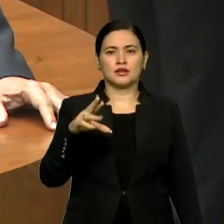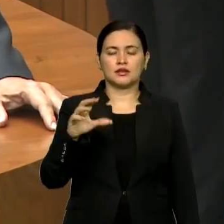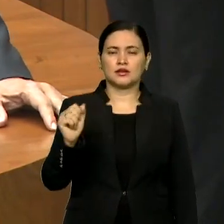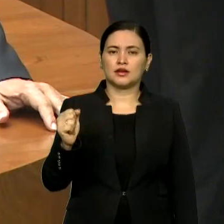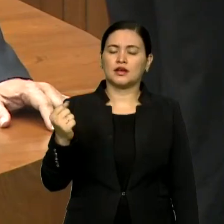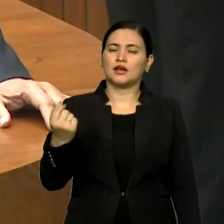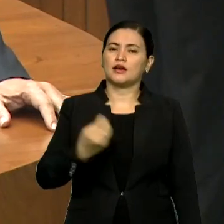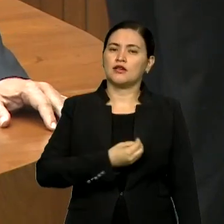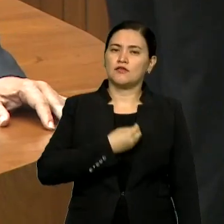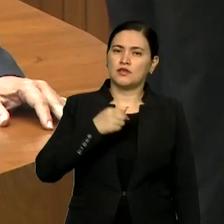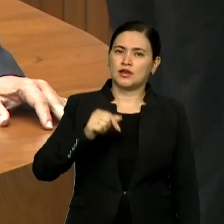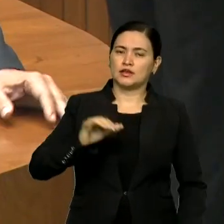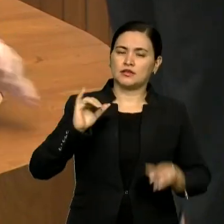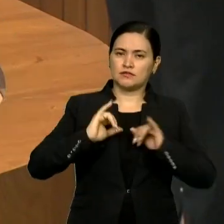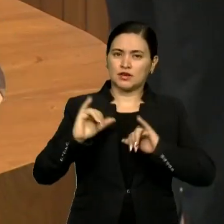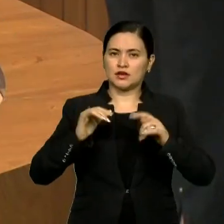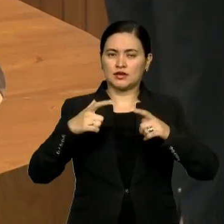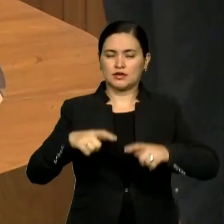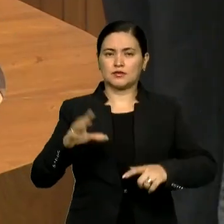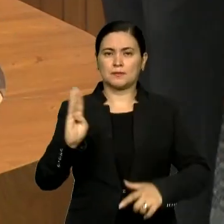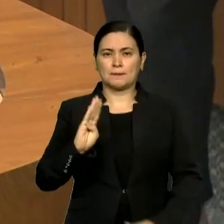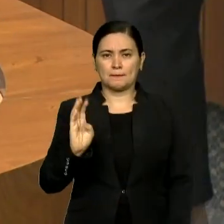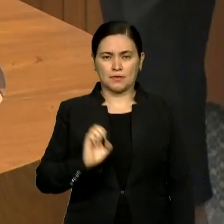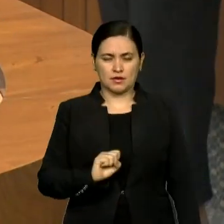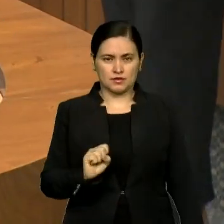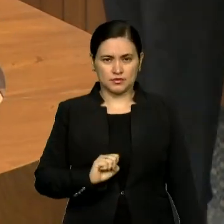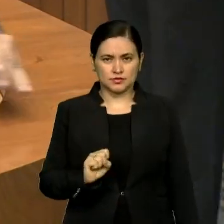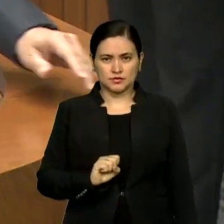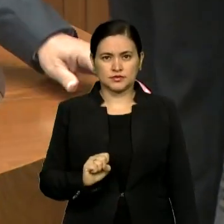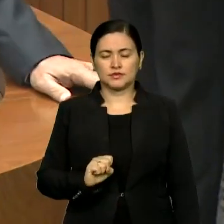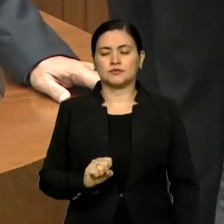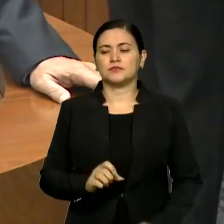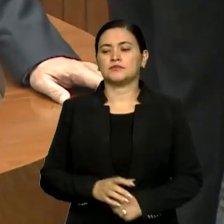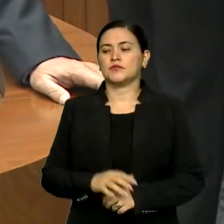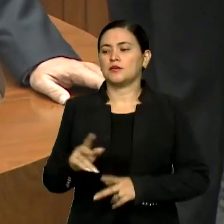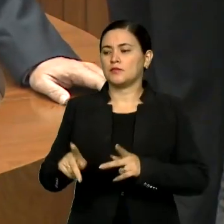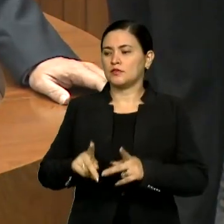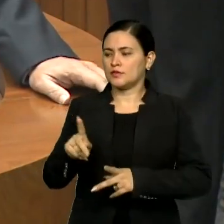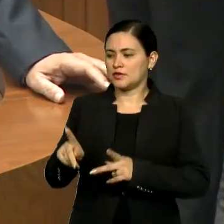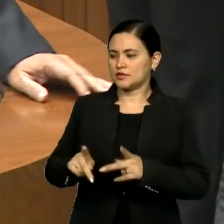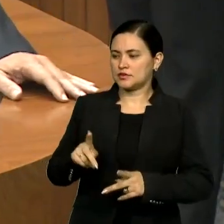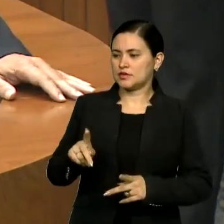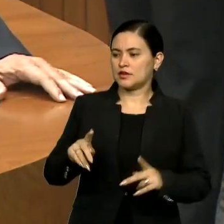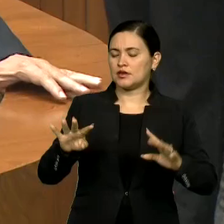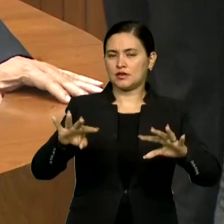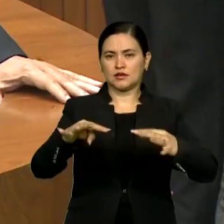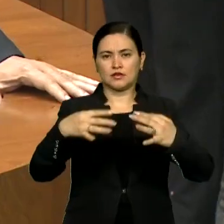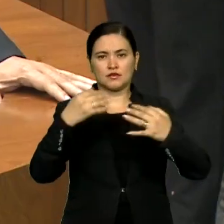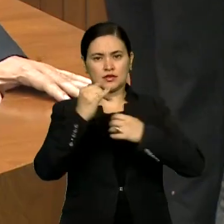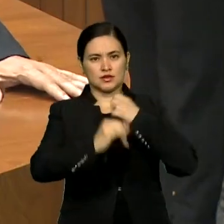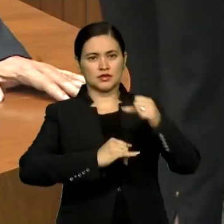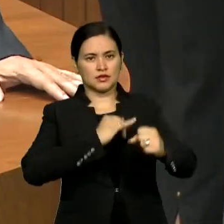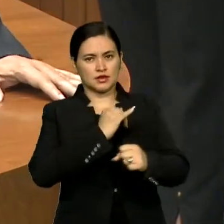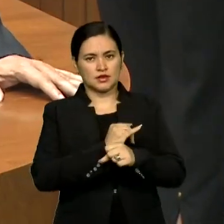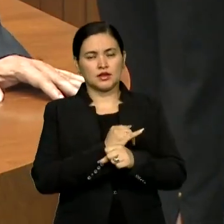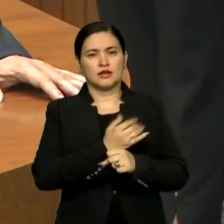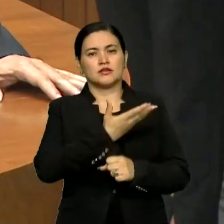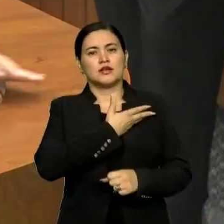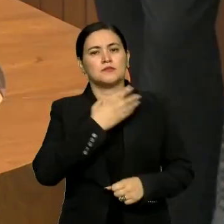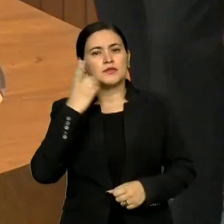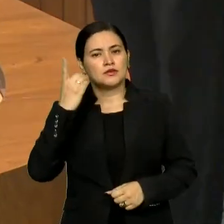muito carinho, saudar também a cidade de Balsas, o povo de Balsas, internautas aqui presentes, colegas deputados e